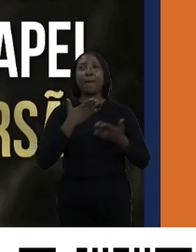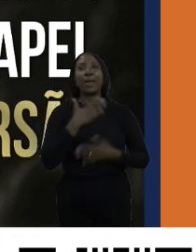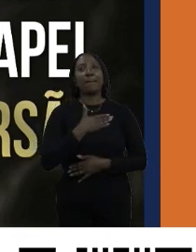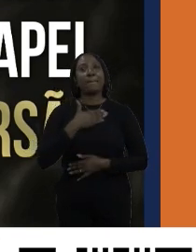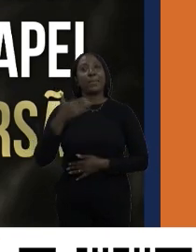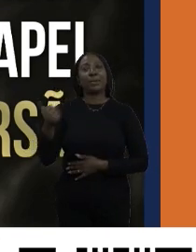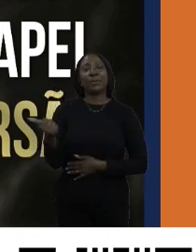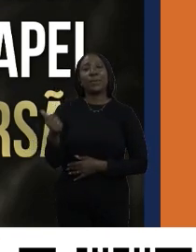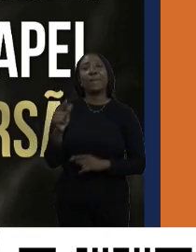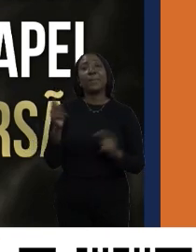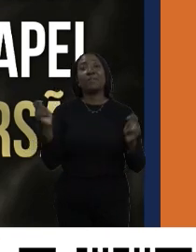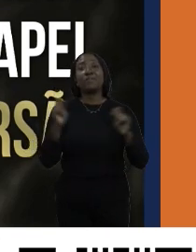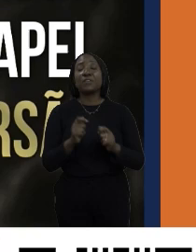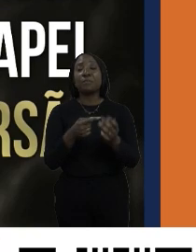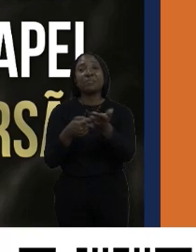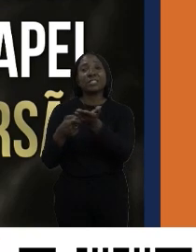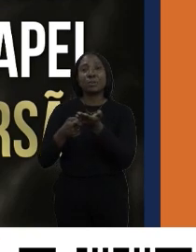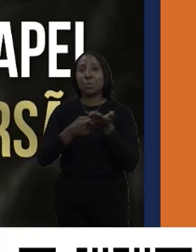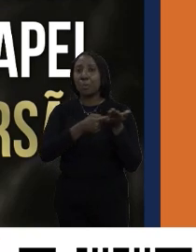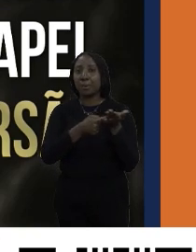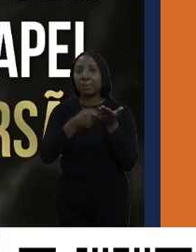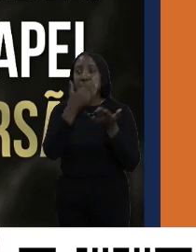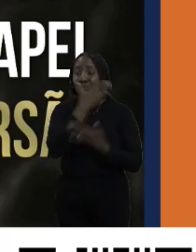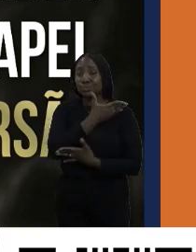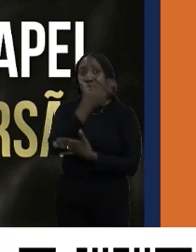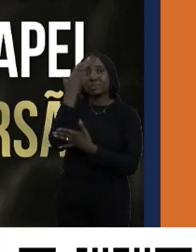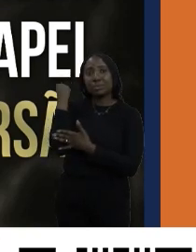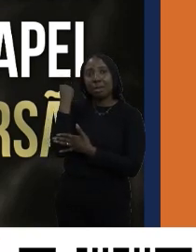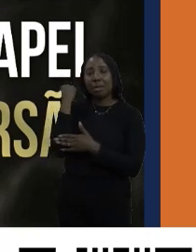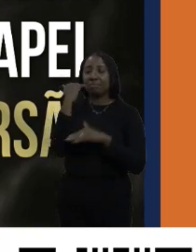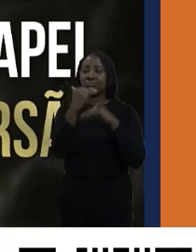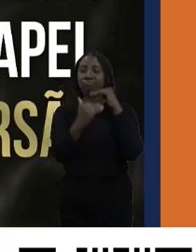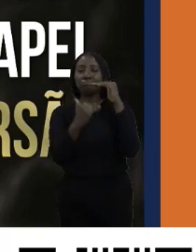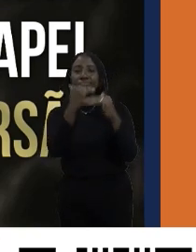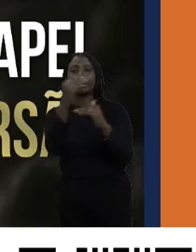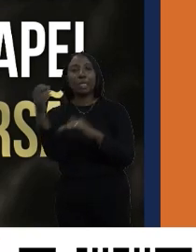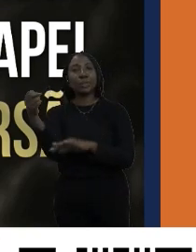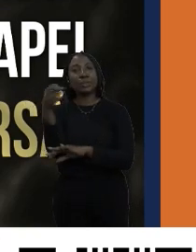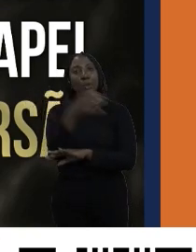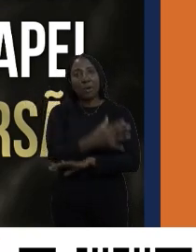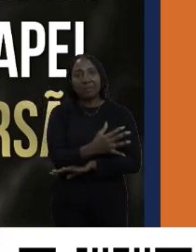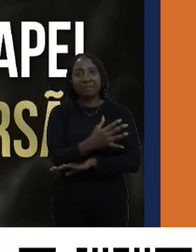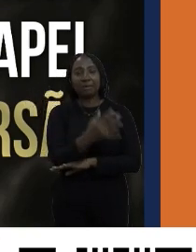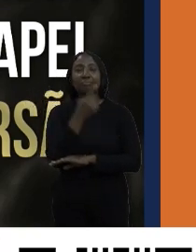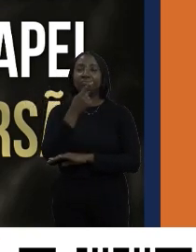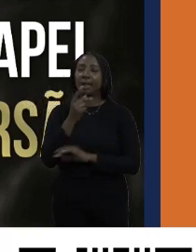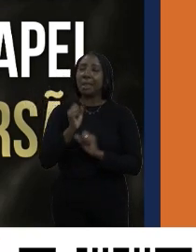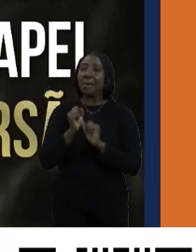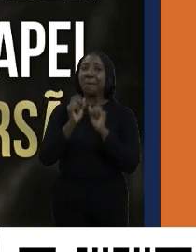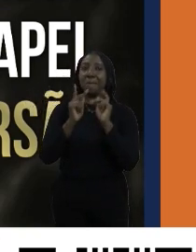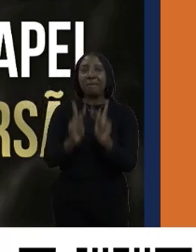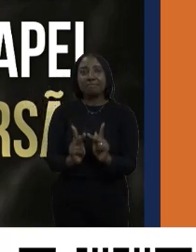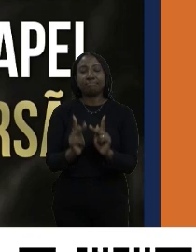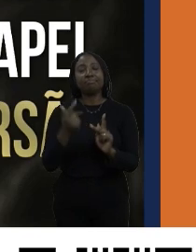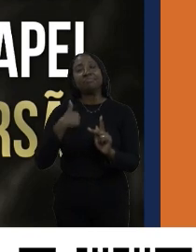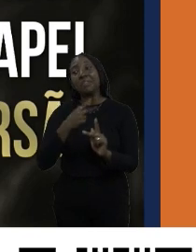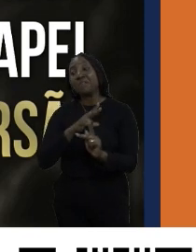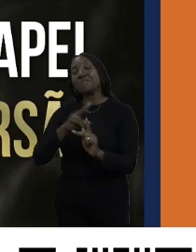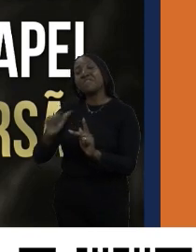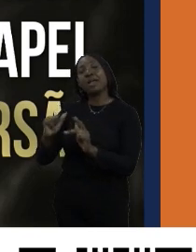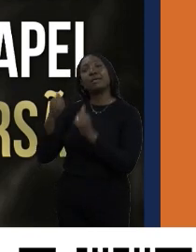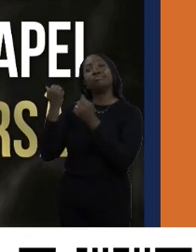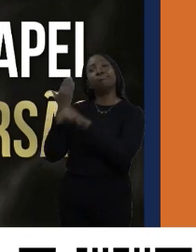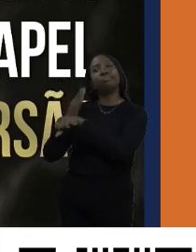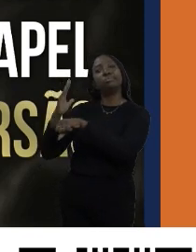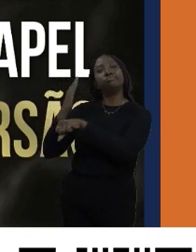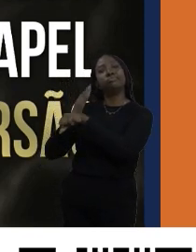discurso. Mas vamos fazer um trato? Esquece teu passado. Constrói uma história nova. Eu falei, vambora. Gente, eu treinava. Eu estava